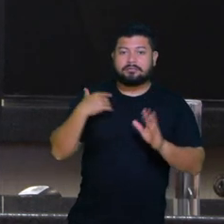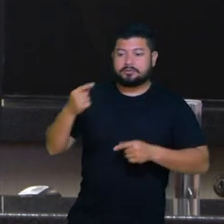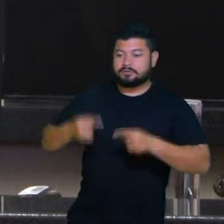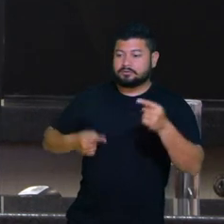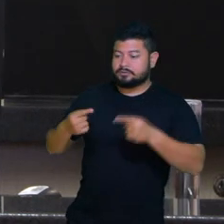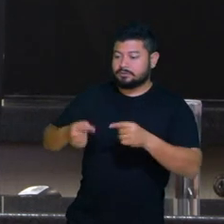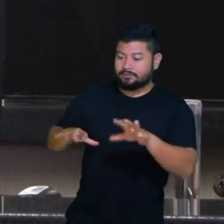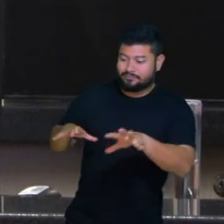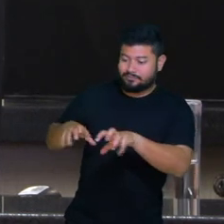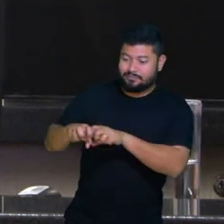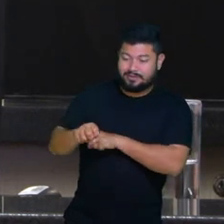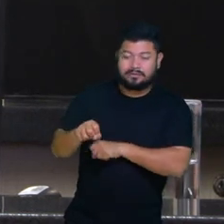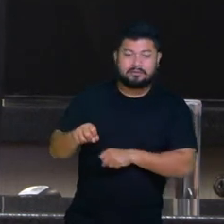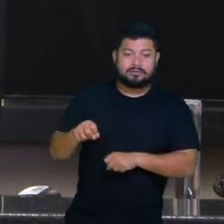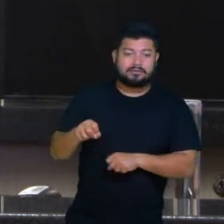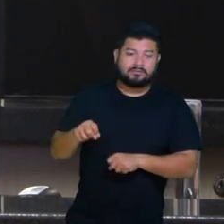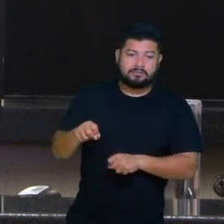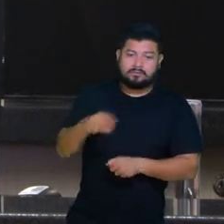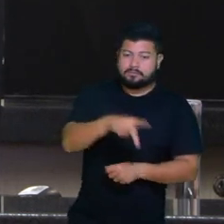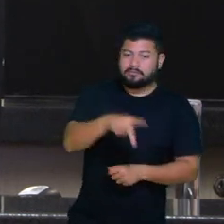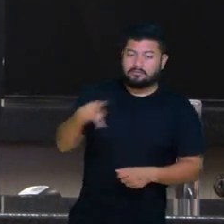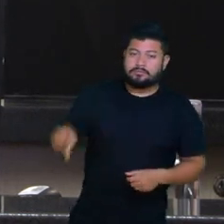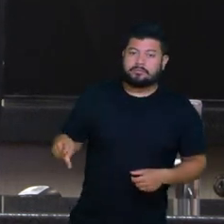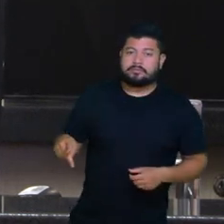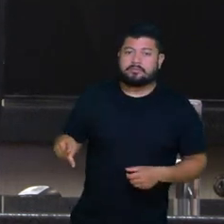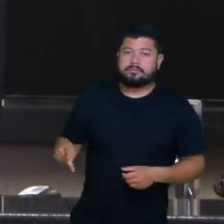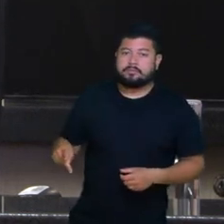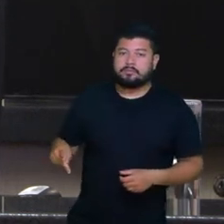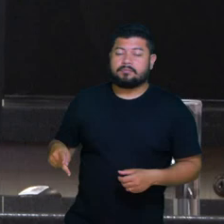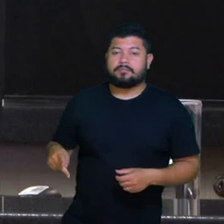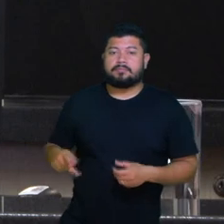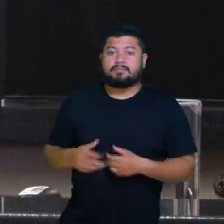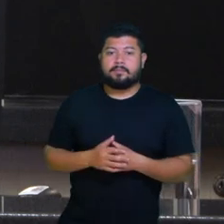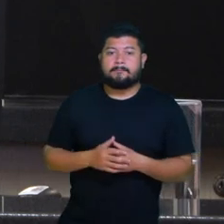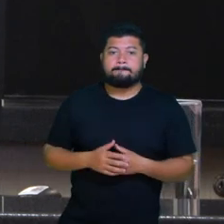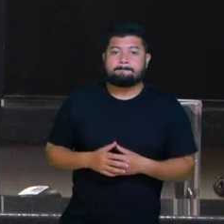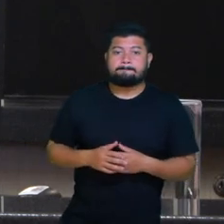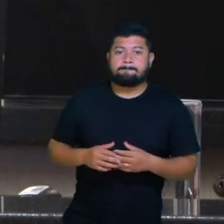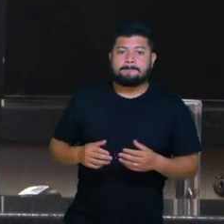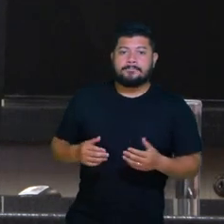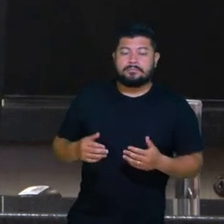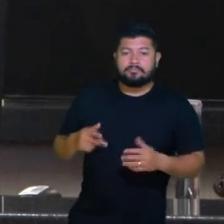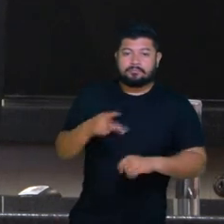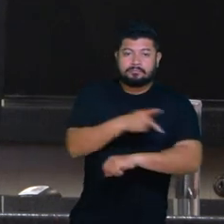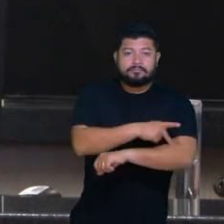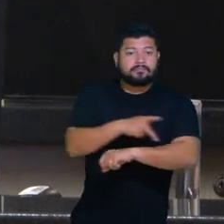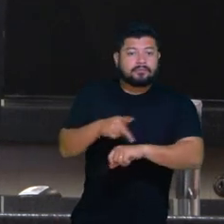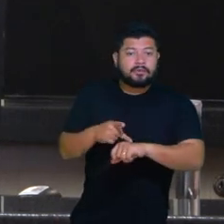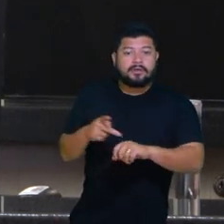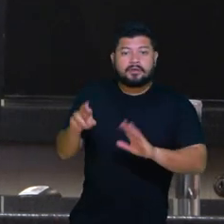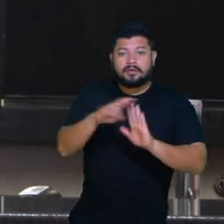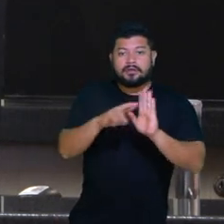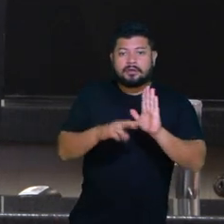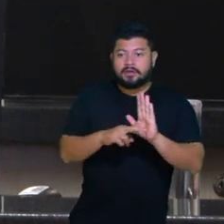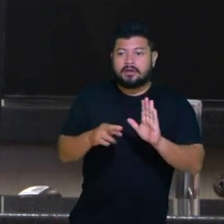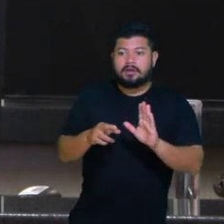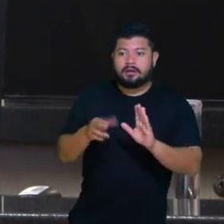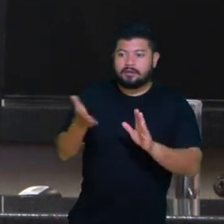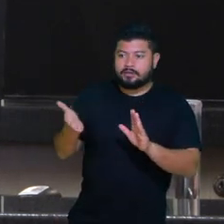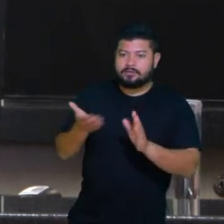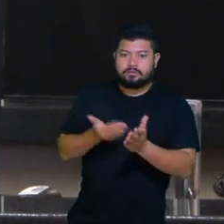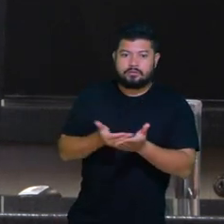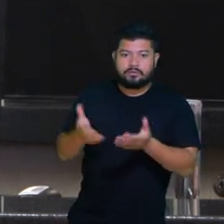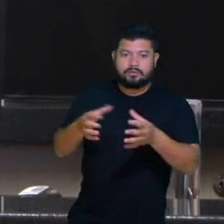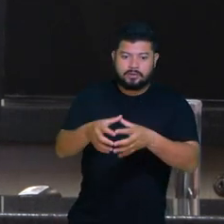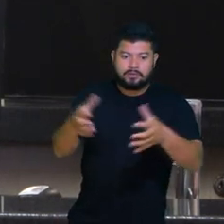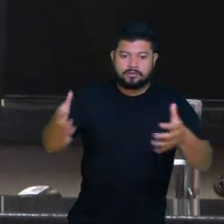tá onde essa discussão que veio Principalmente as diretrizes da pedagogia se ampliaram tá E